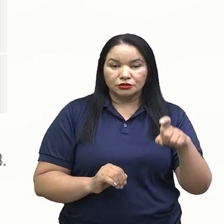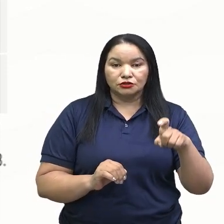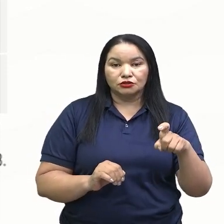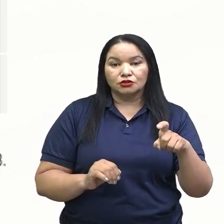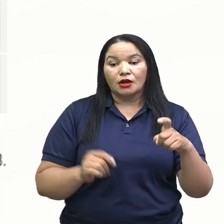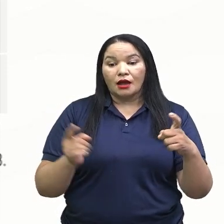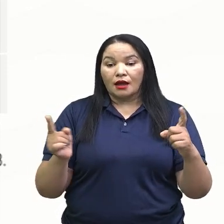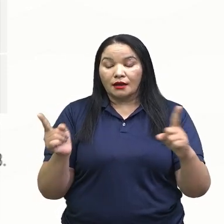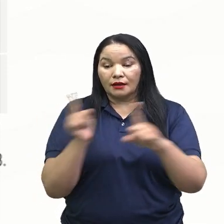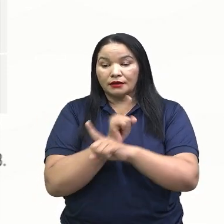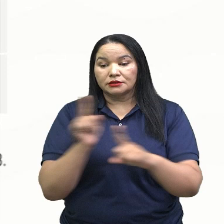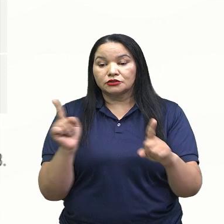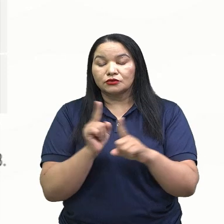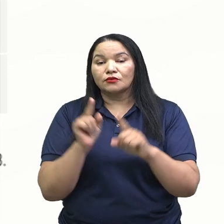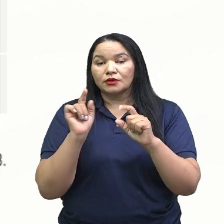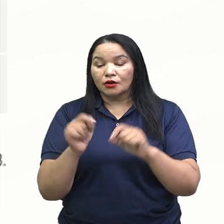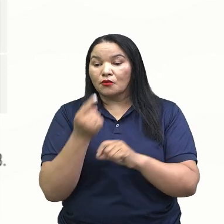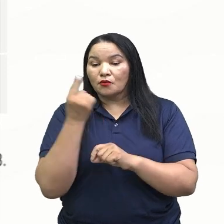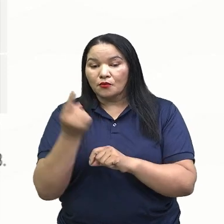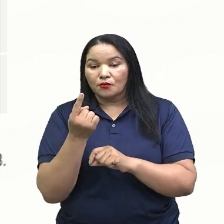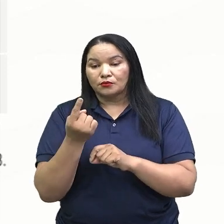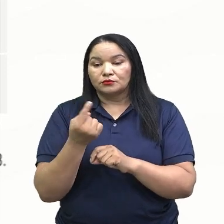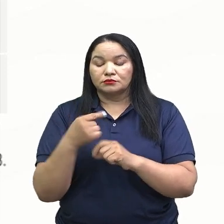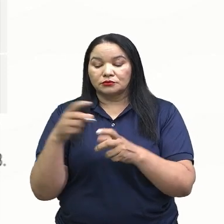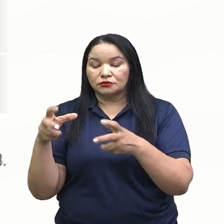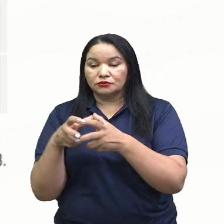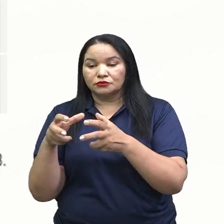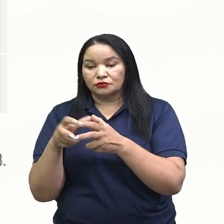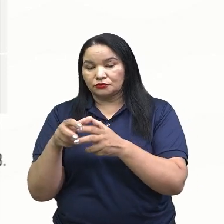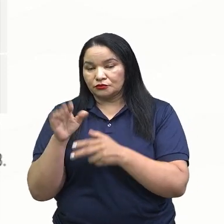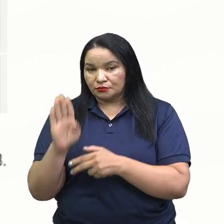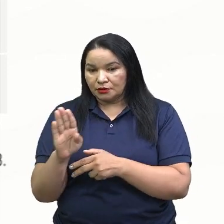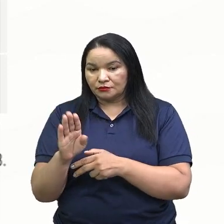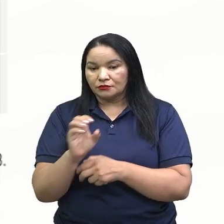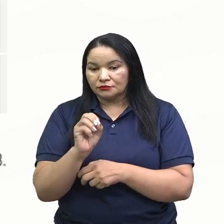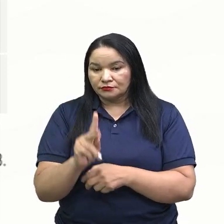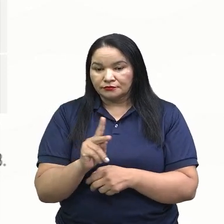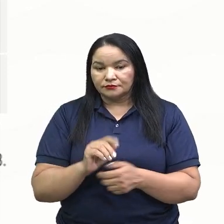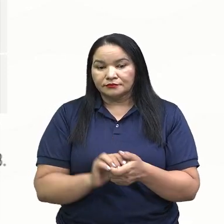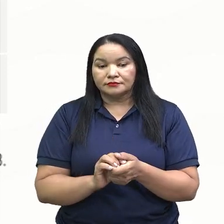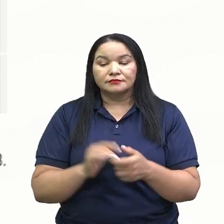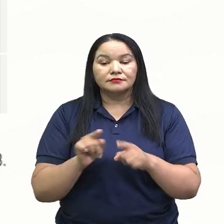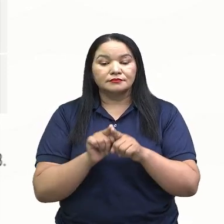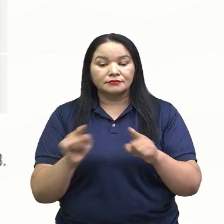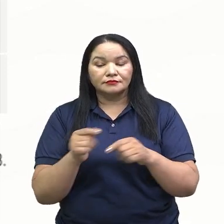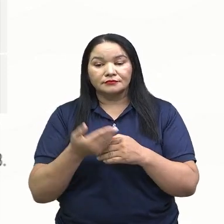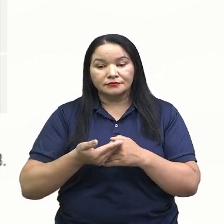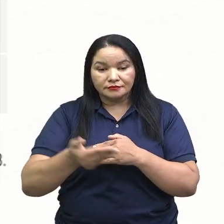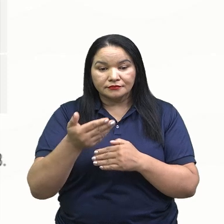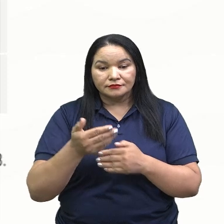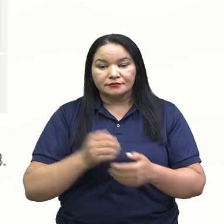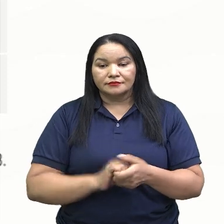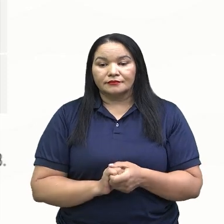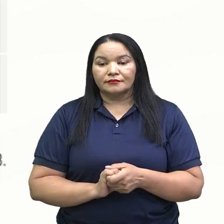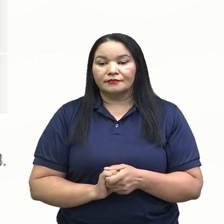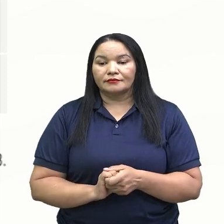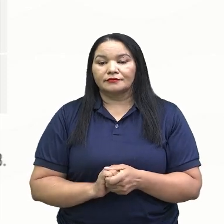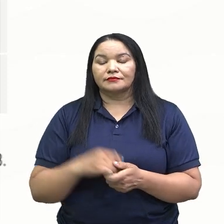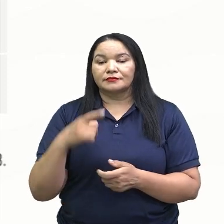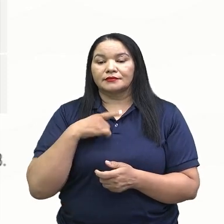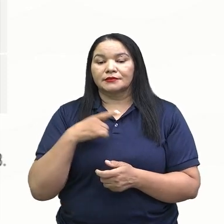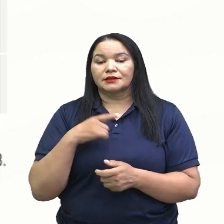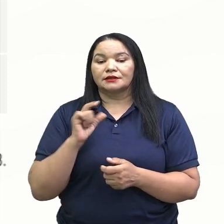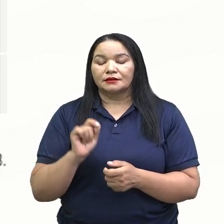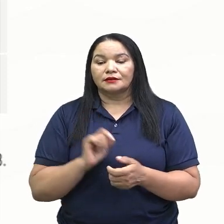conversar com um único elemento lá no conjunto B. Tudo bem? Mas avançando, então, agora, nós temos